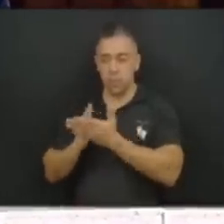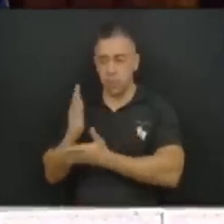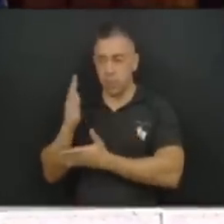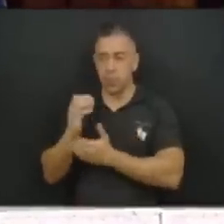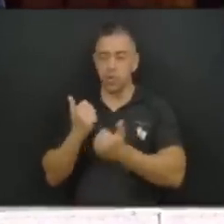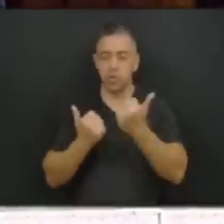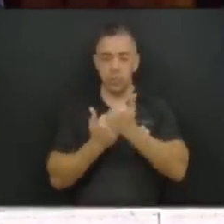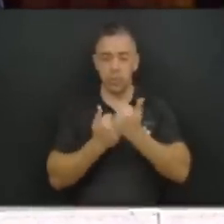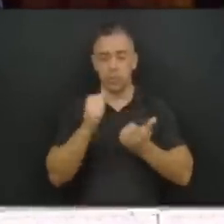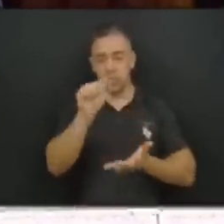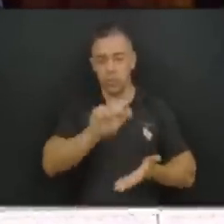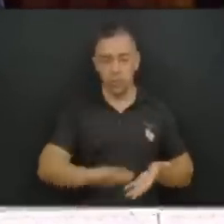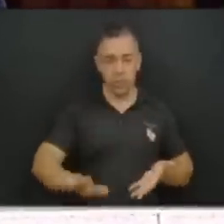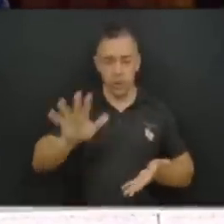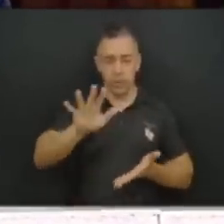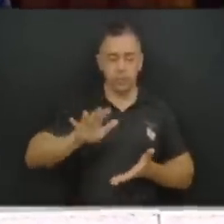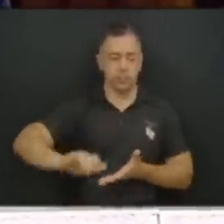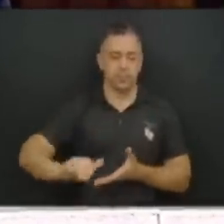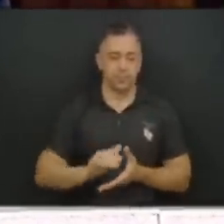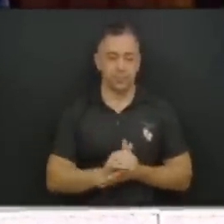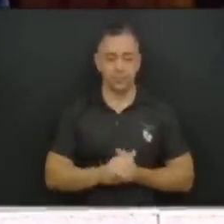aprovado o substitutivo geral